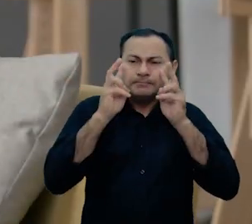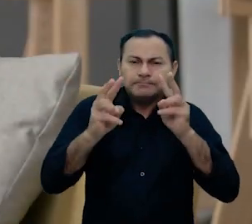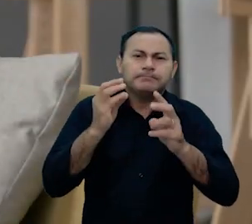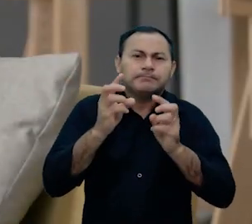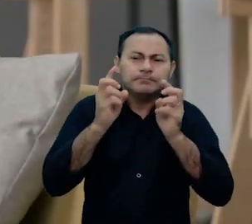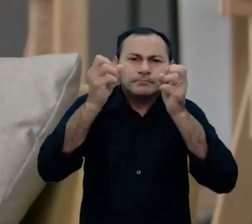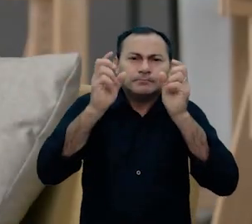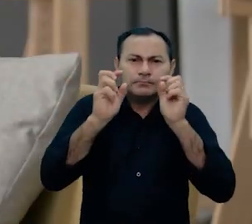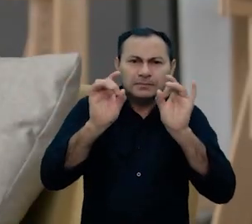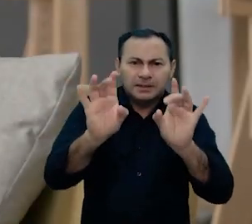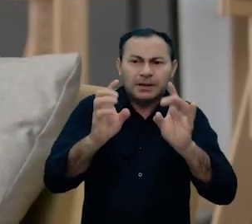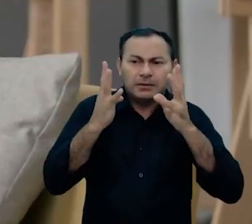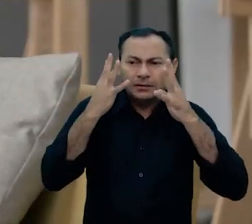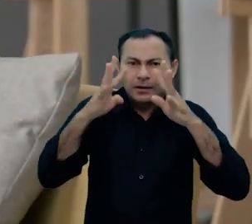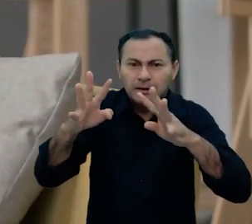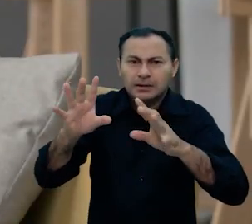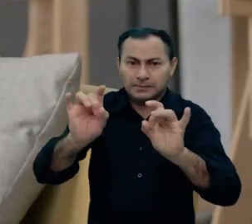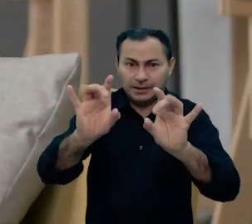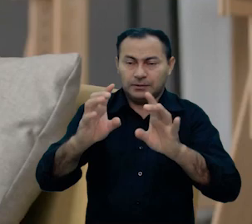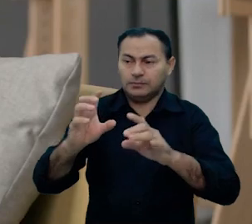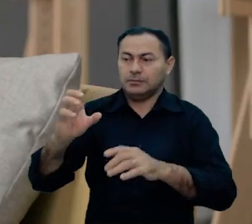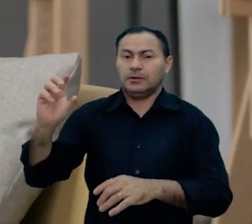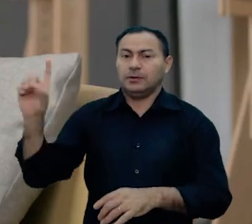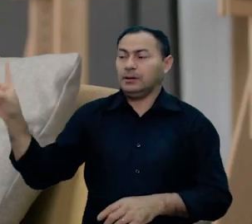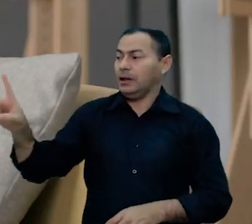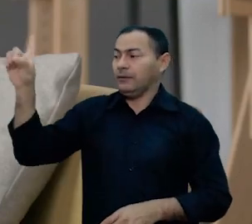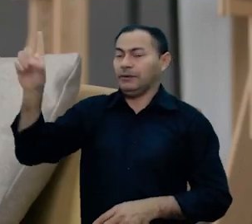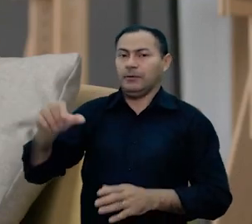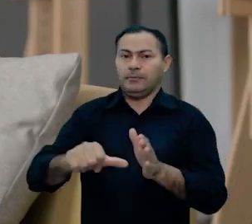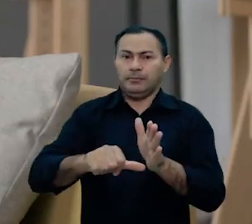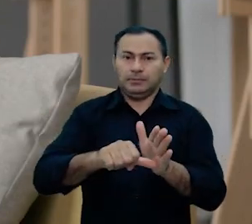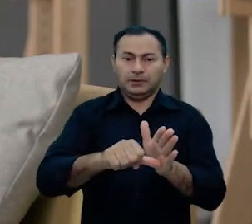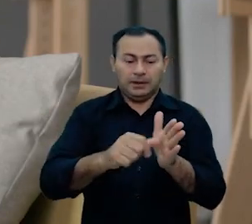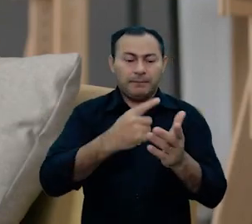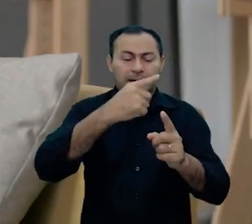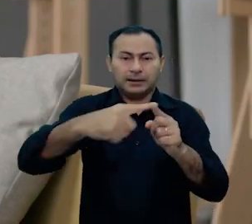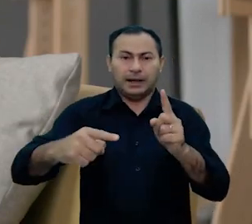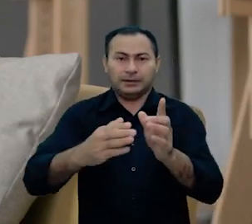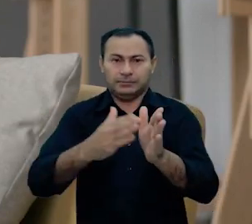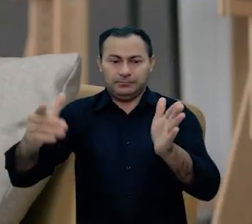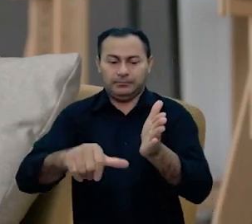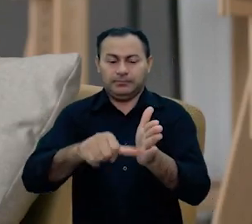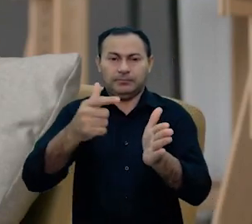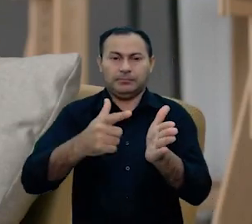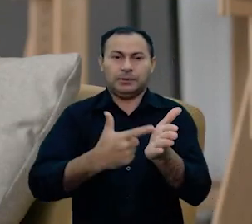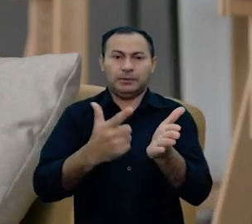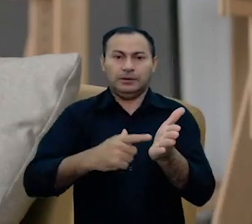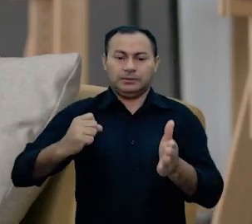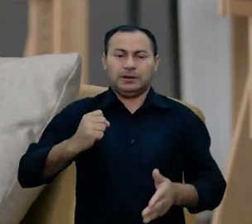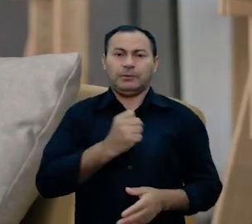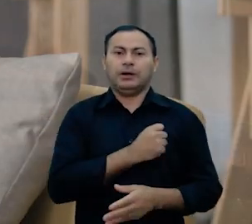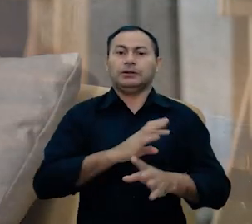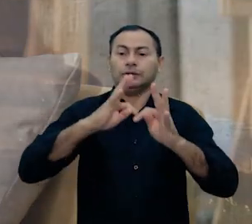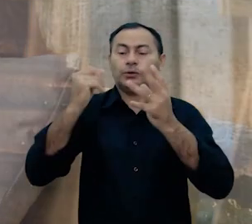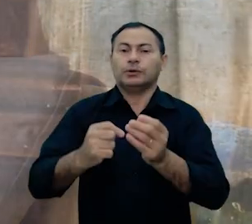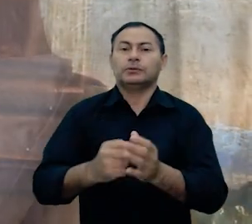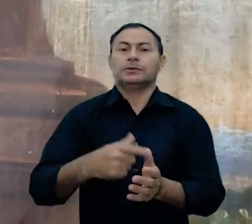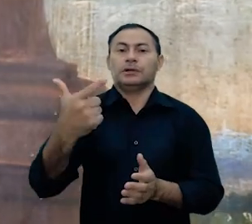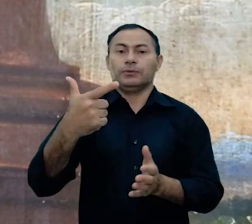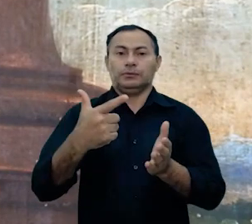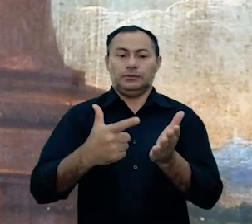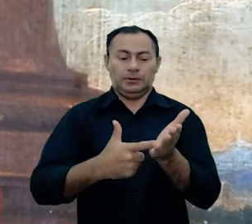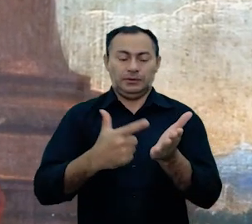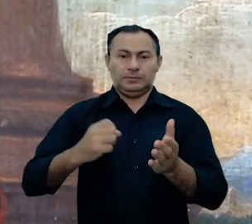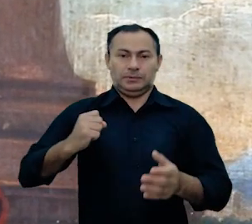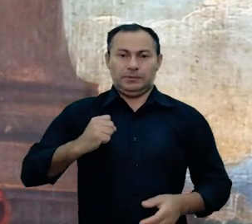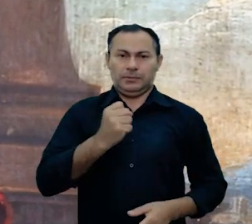uma especial atenção em Davi na segunda metade do livro de 1 Samuel e em todo o livro de 2 Samuel.